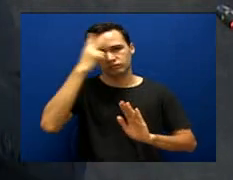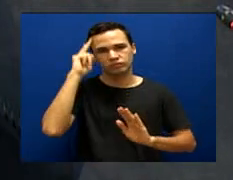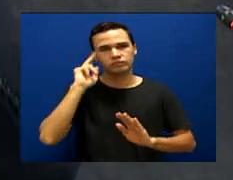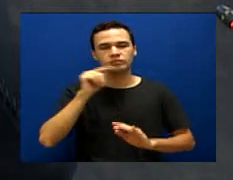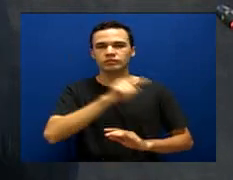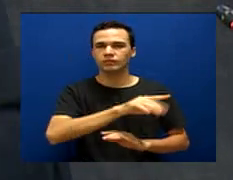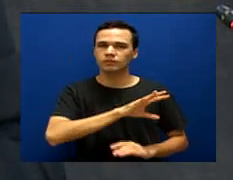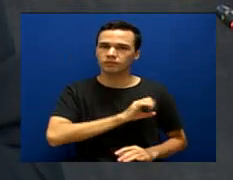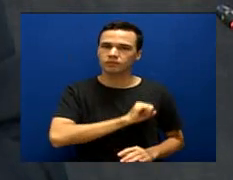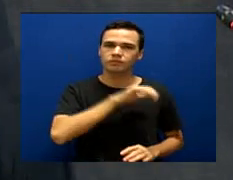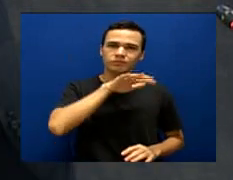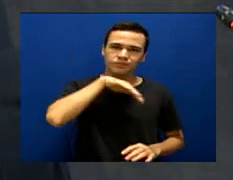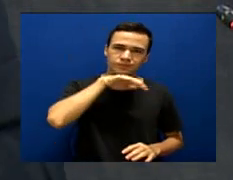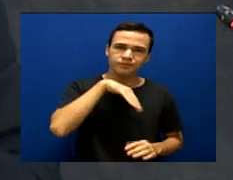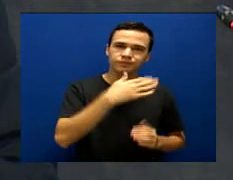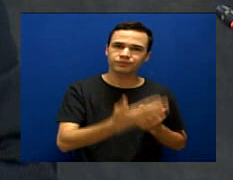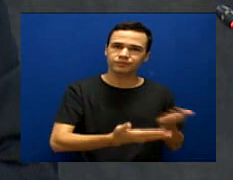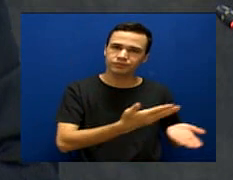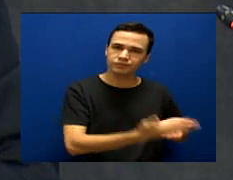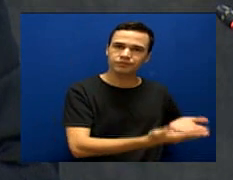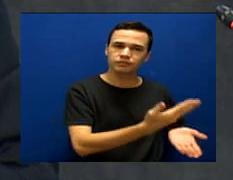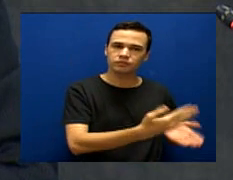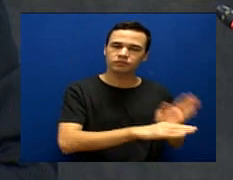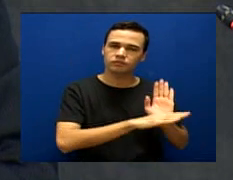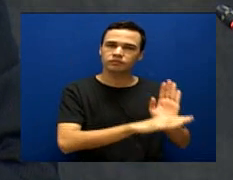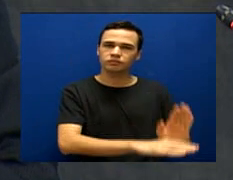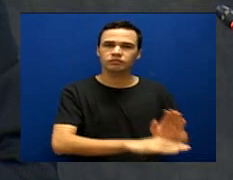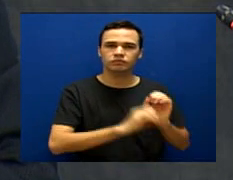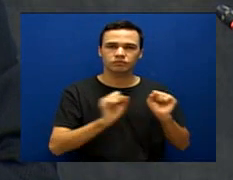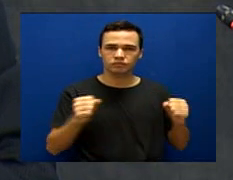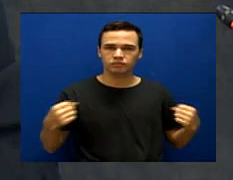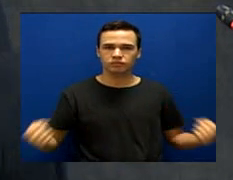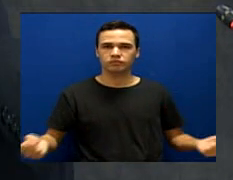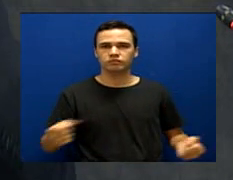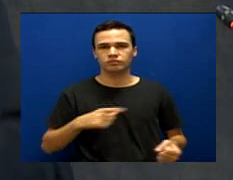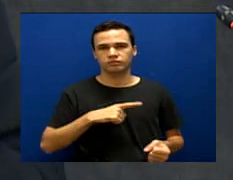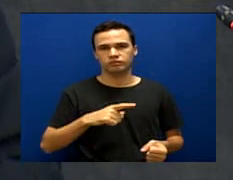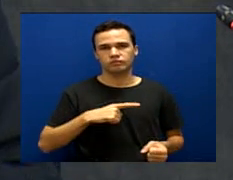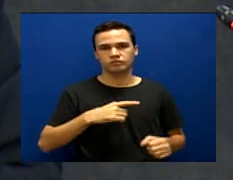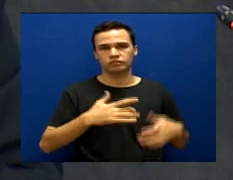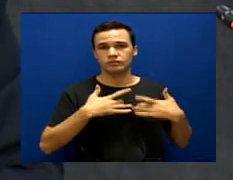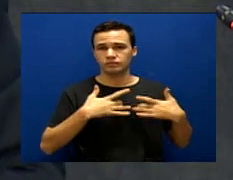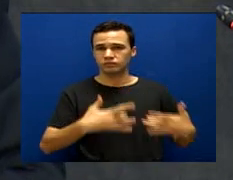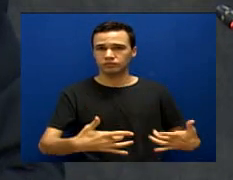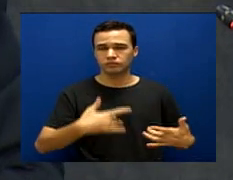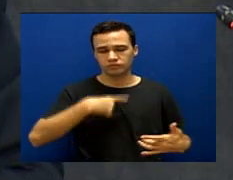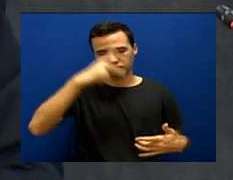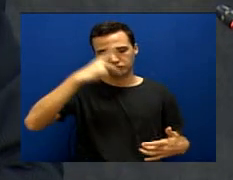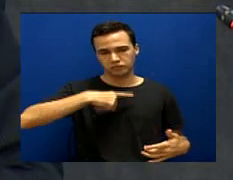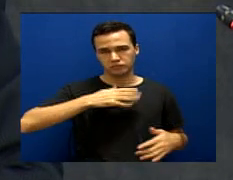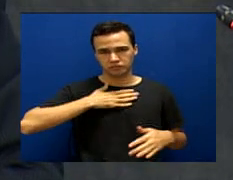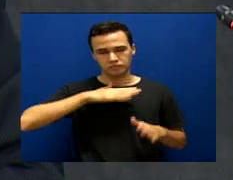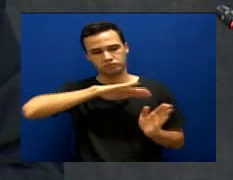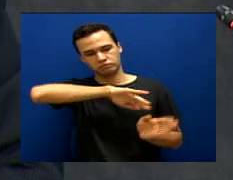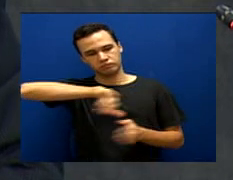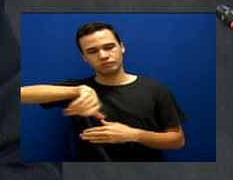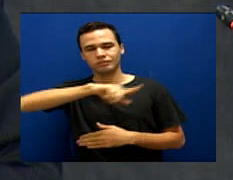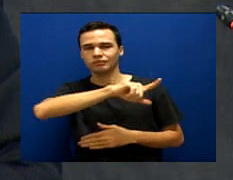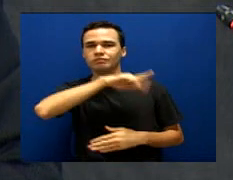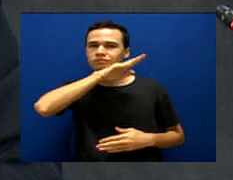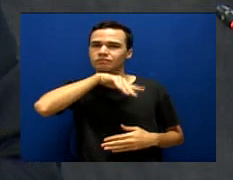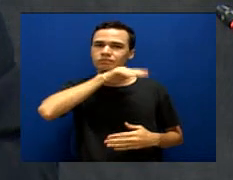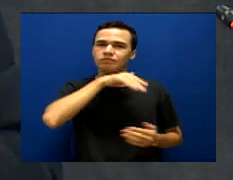ativistas, os ativistas, as pessoas que realmente se dispõem a sacrificar sua vida pessoal em prol da